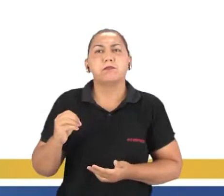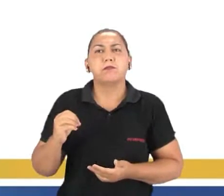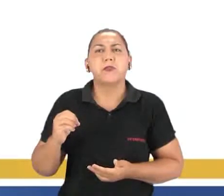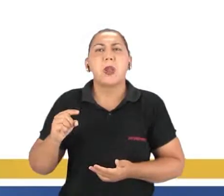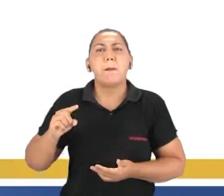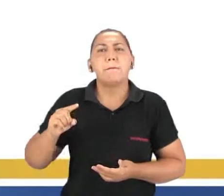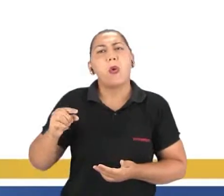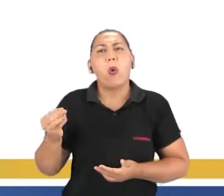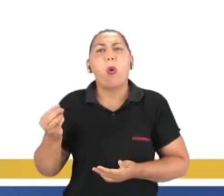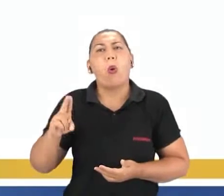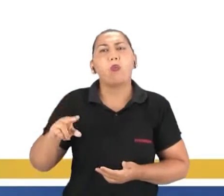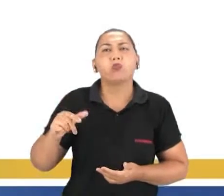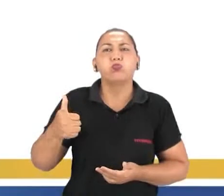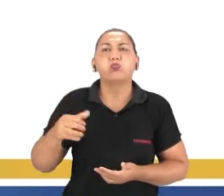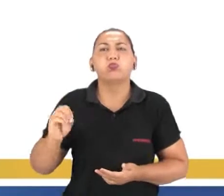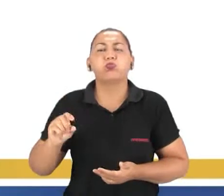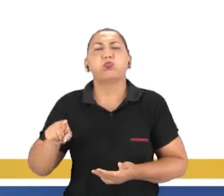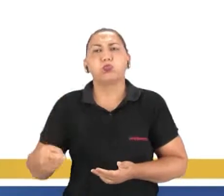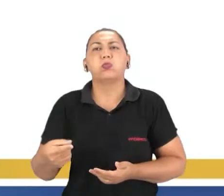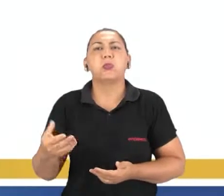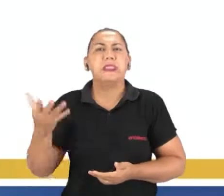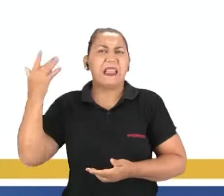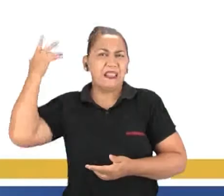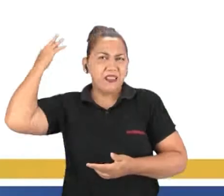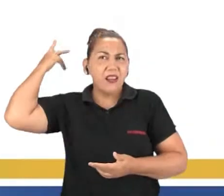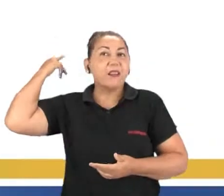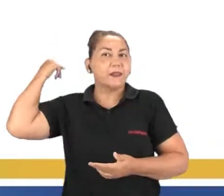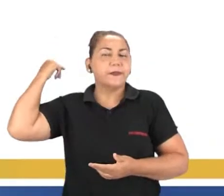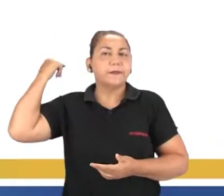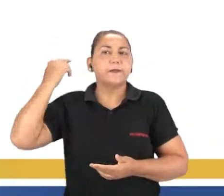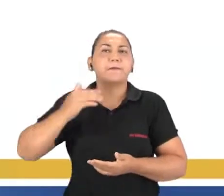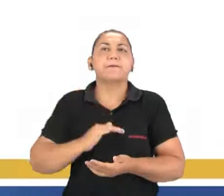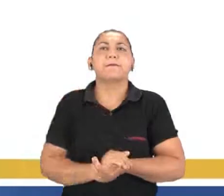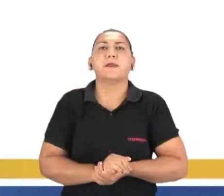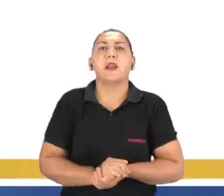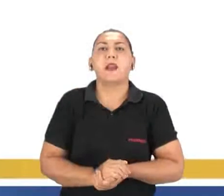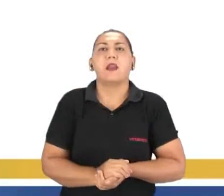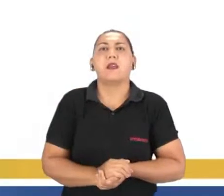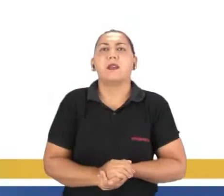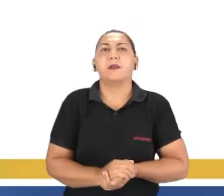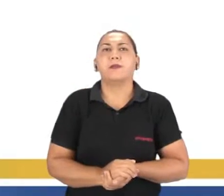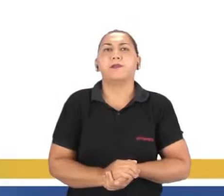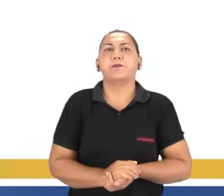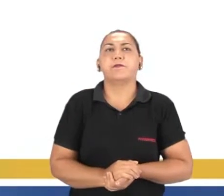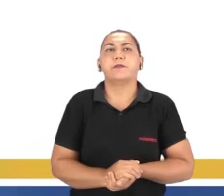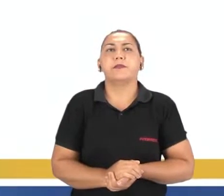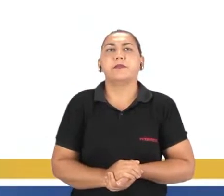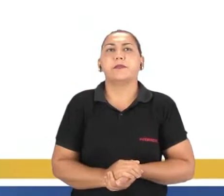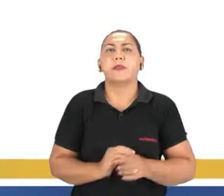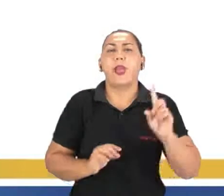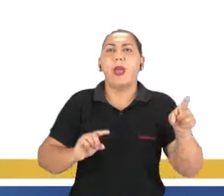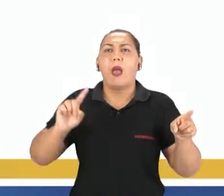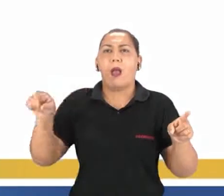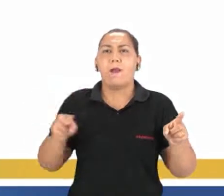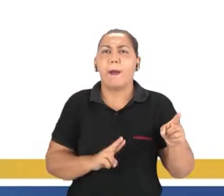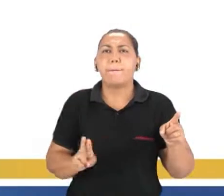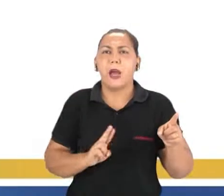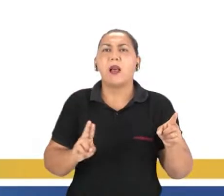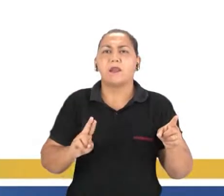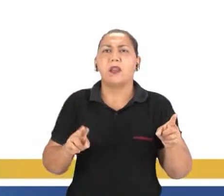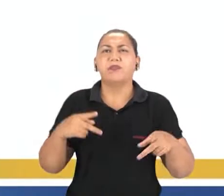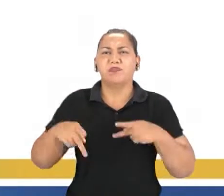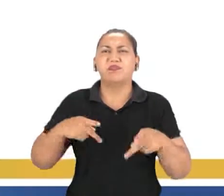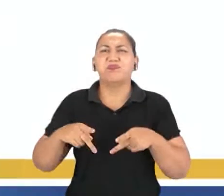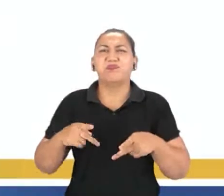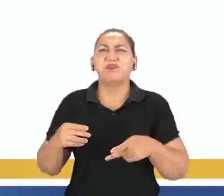família linguística Aruac, no caso os Apurinãs, Manchineres, Culinas, Canamari, Piros e